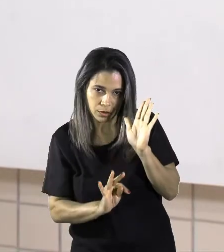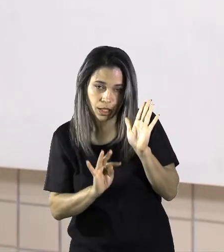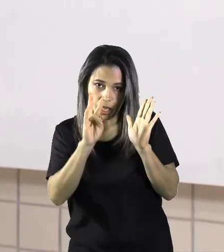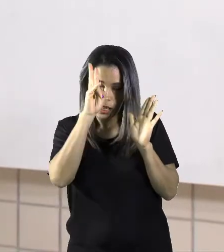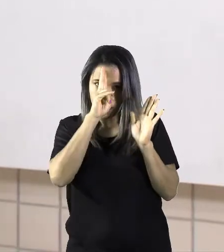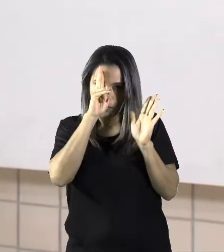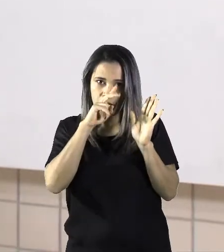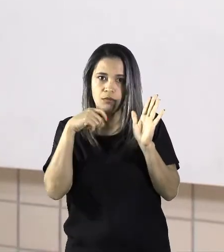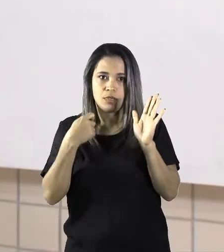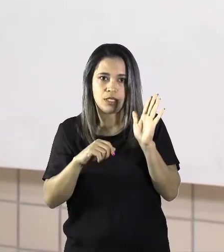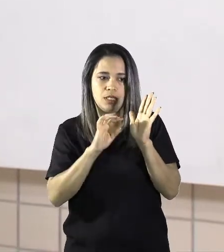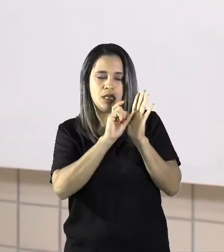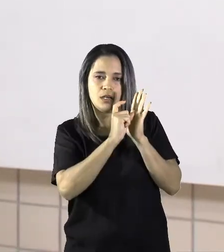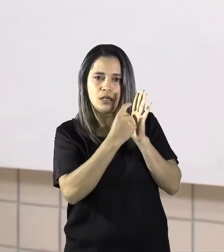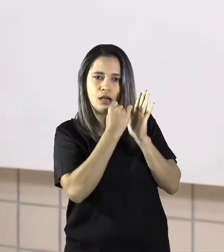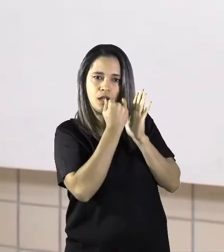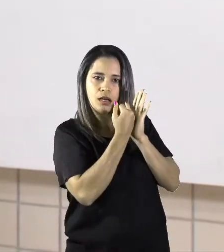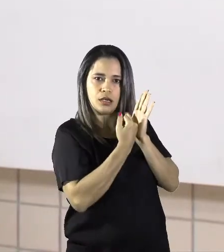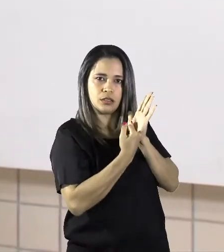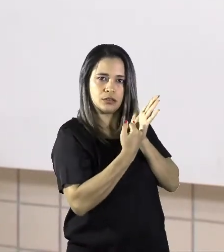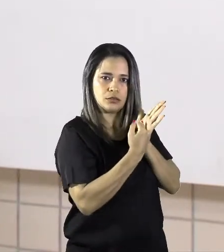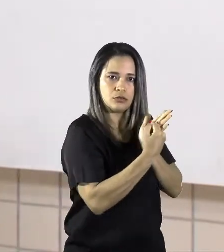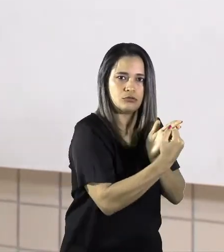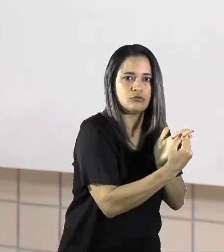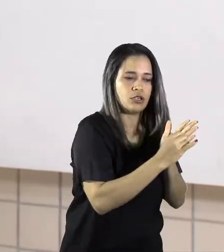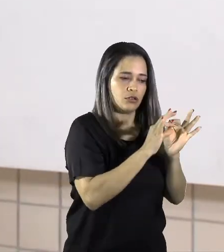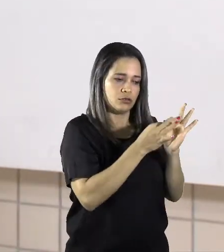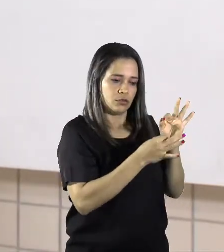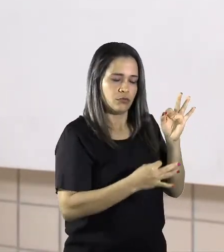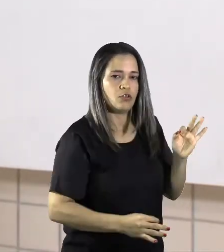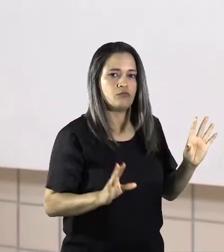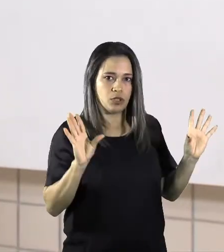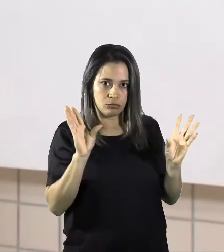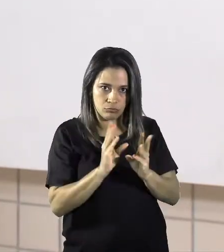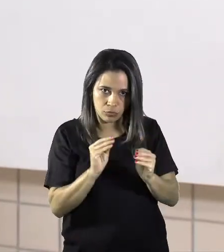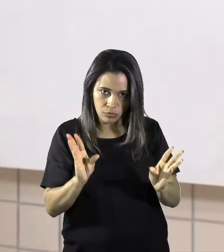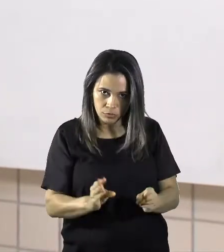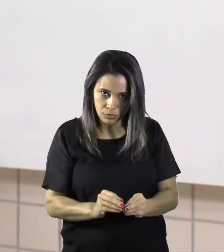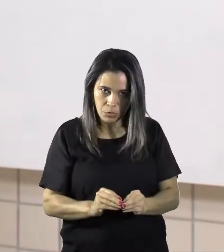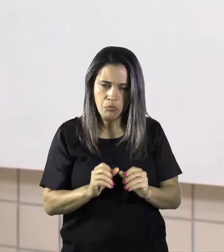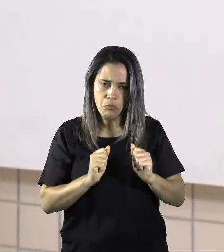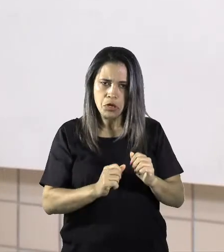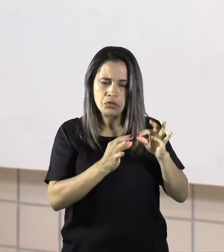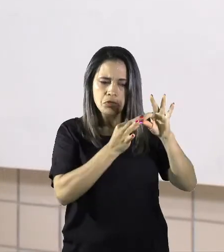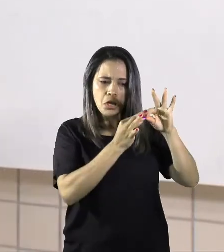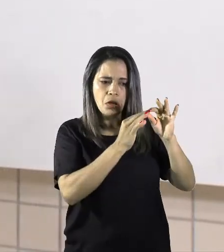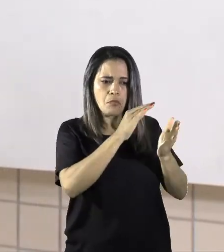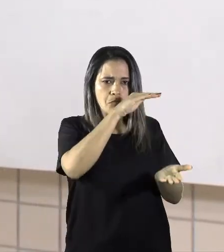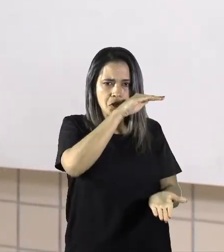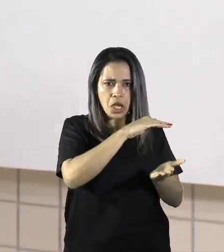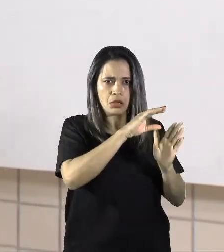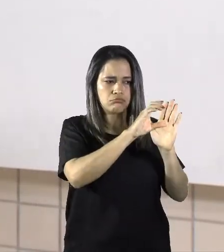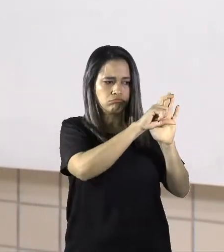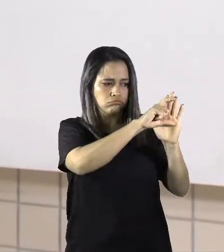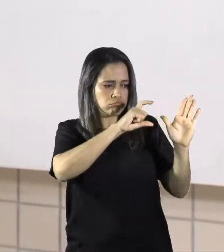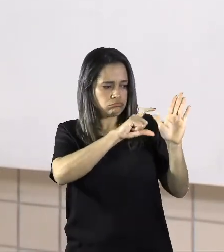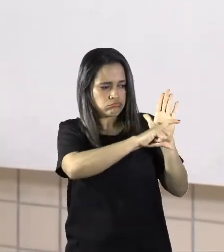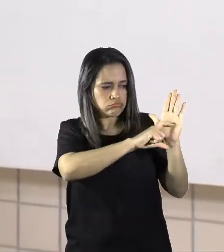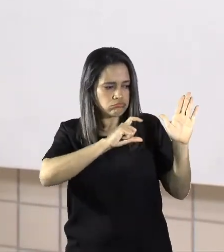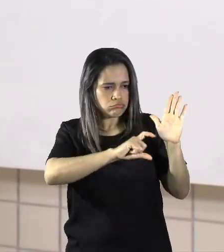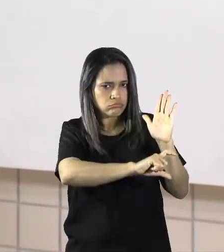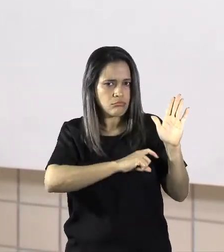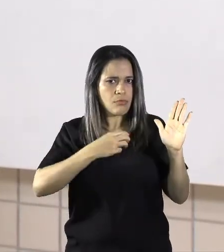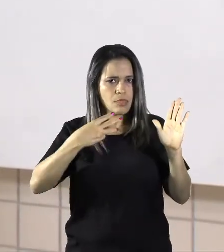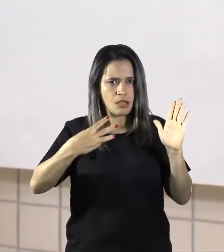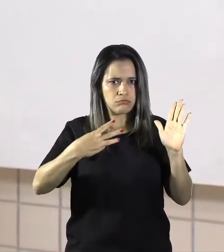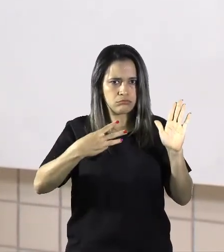a introdução, desenvolvimento e conclusão. Pode fazer um texto pequeno, 3 parágrafos. Introdução,